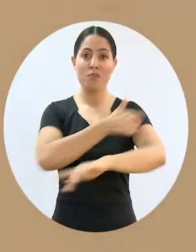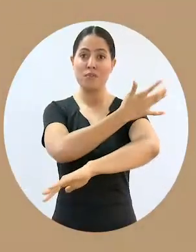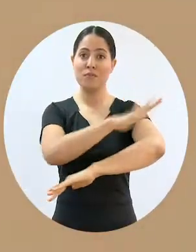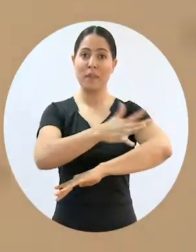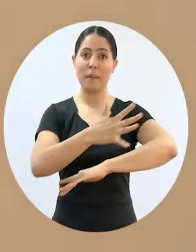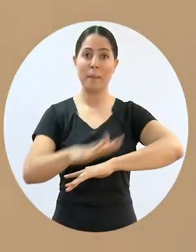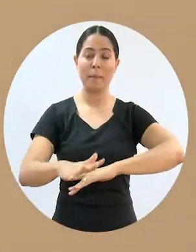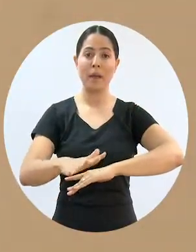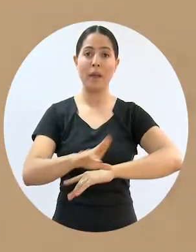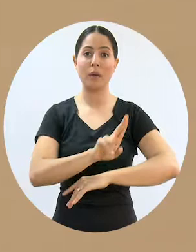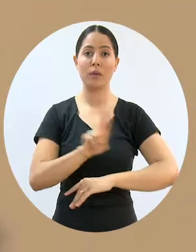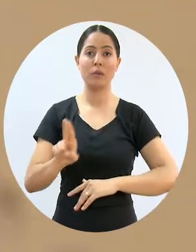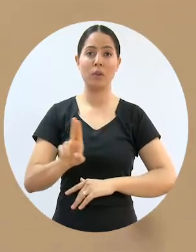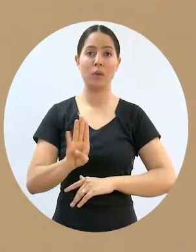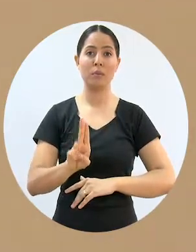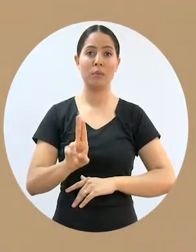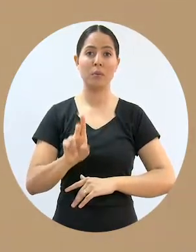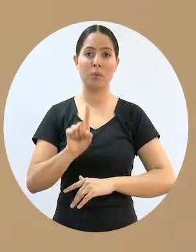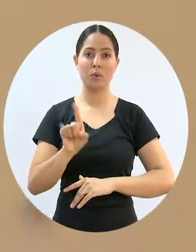tudo muito bem sujo.